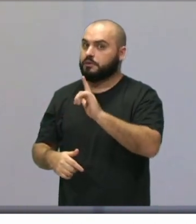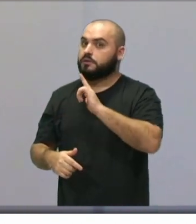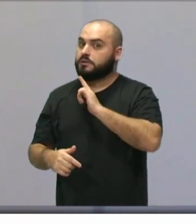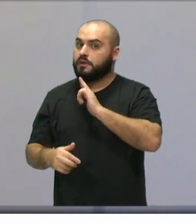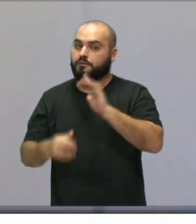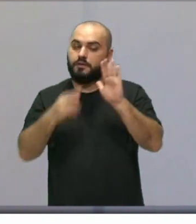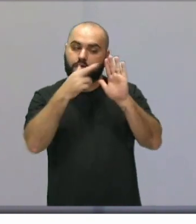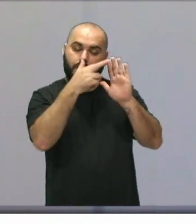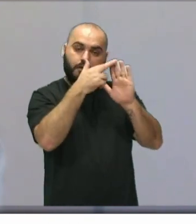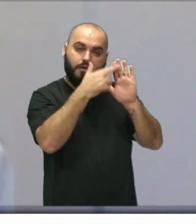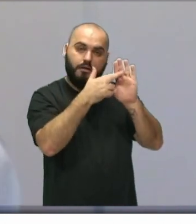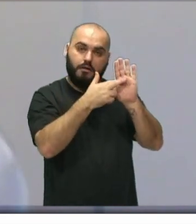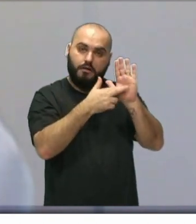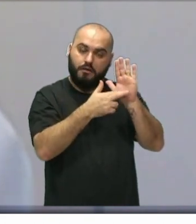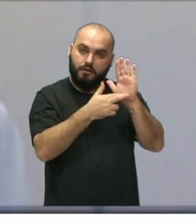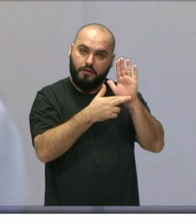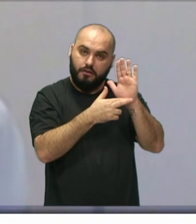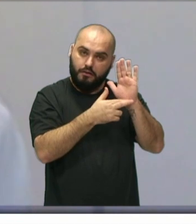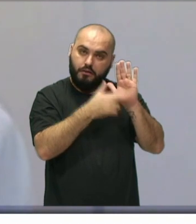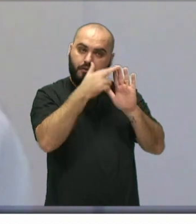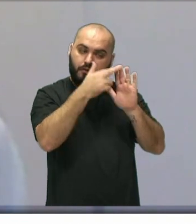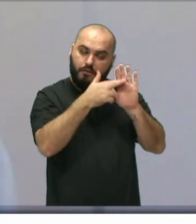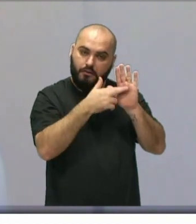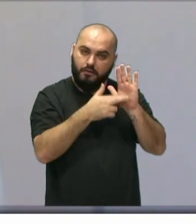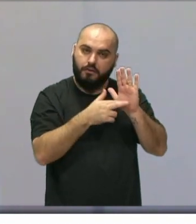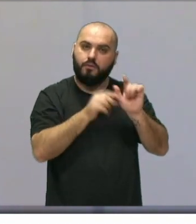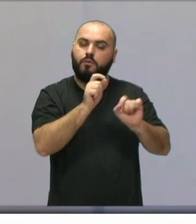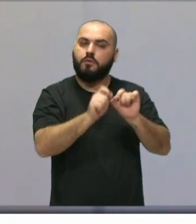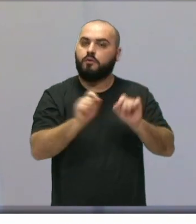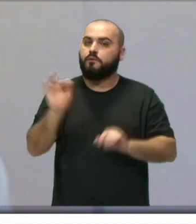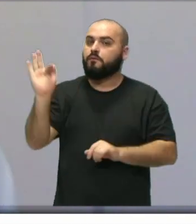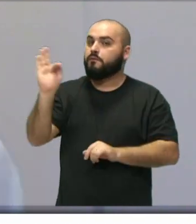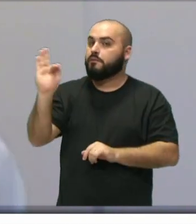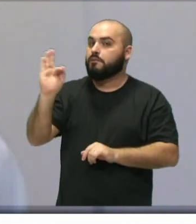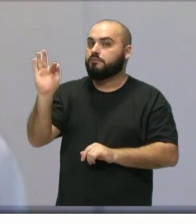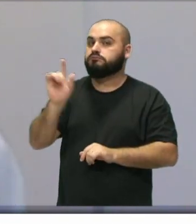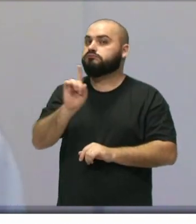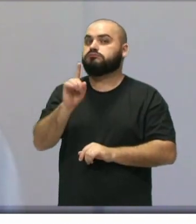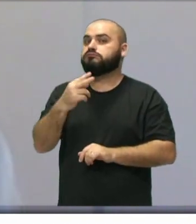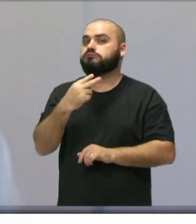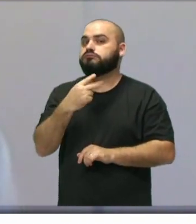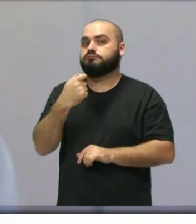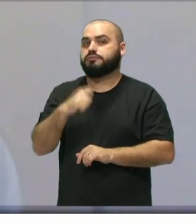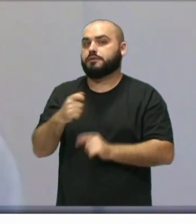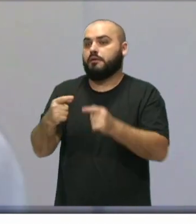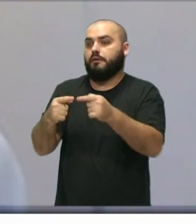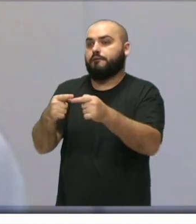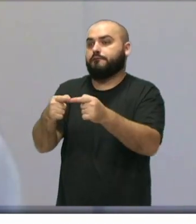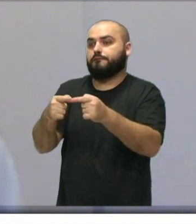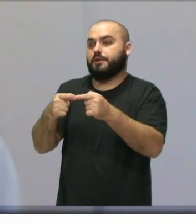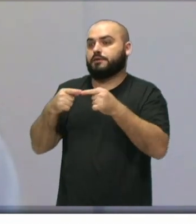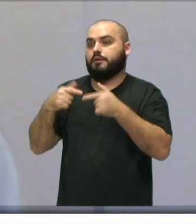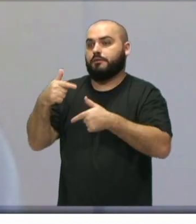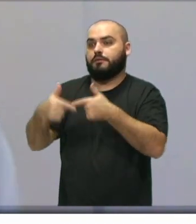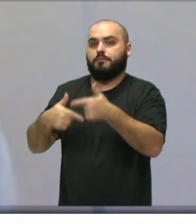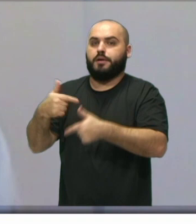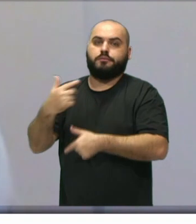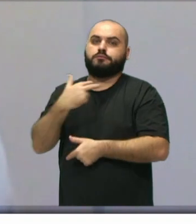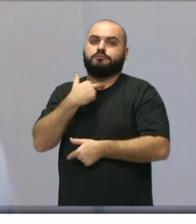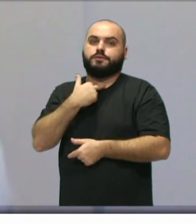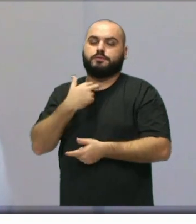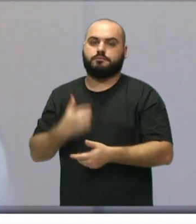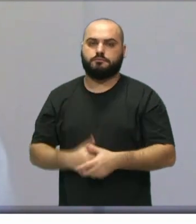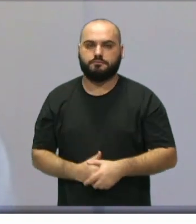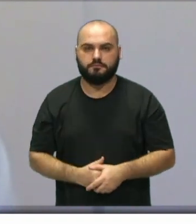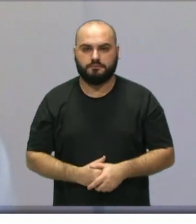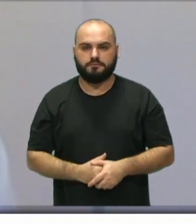normativas entre os peritos que por fibromialgia não era mais para ser afastado do trabalho. E